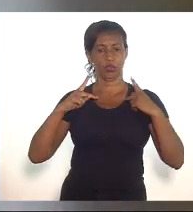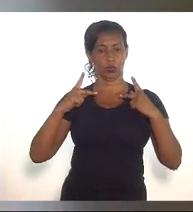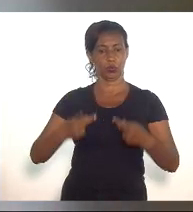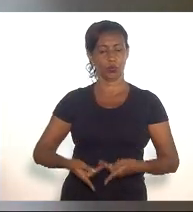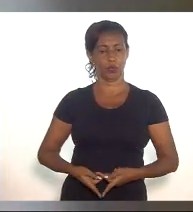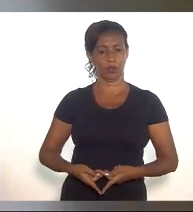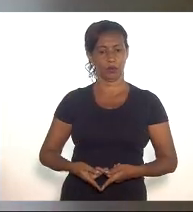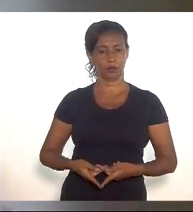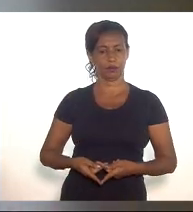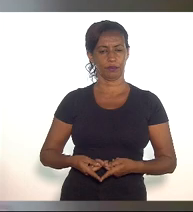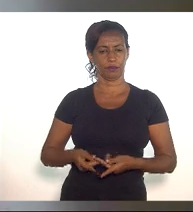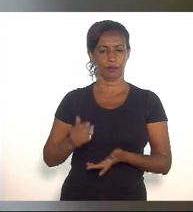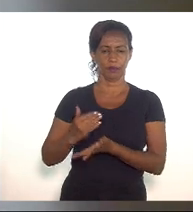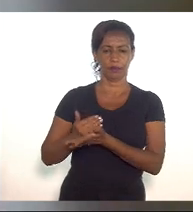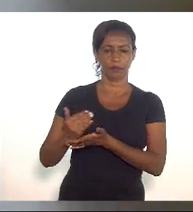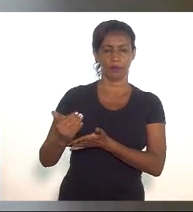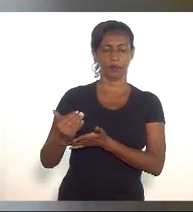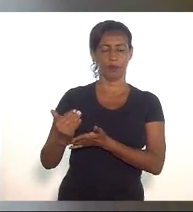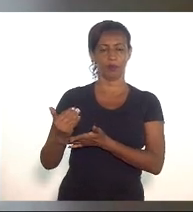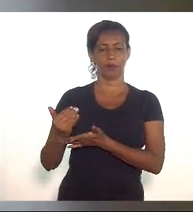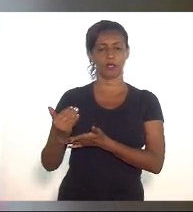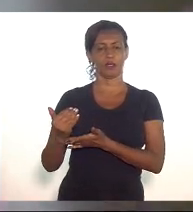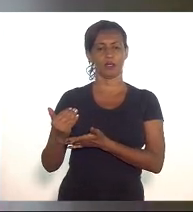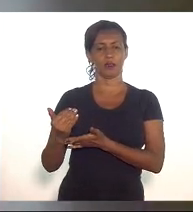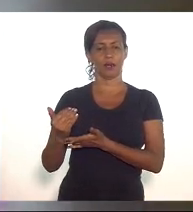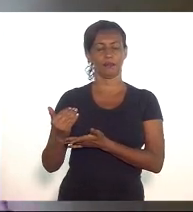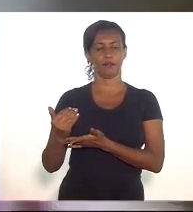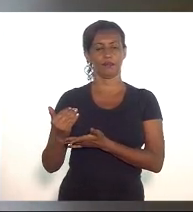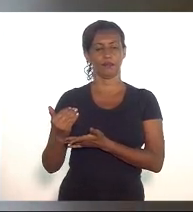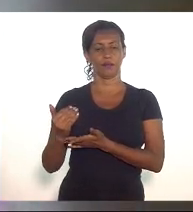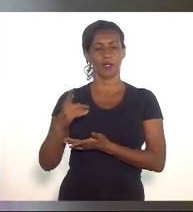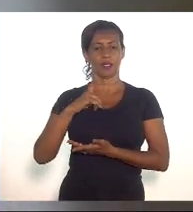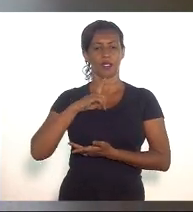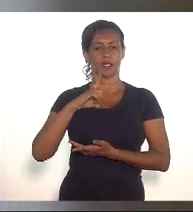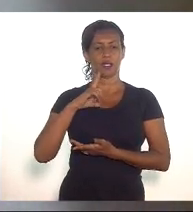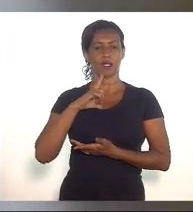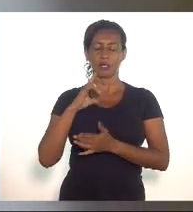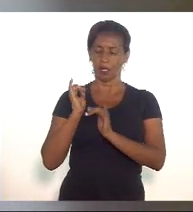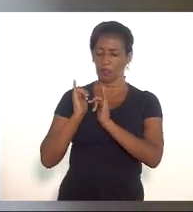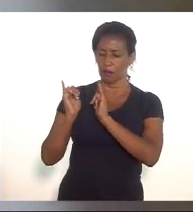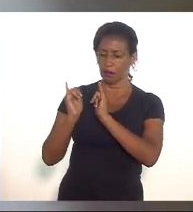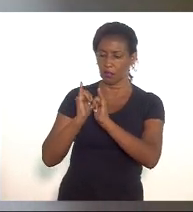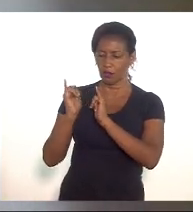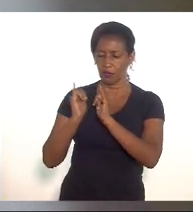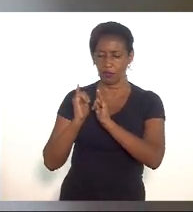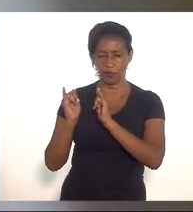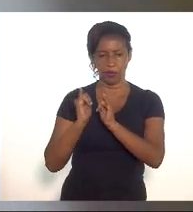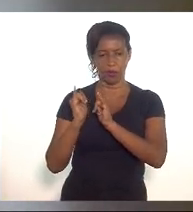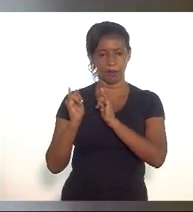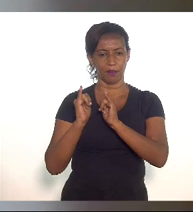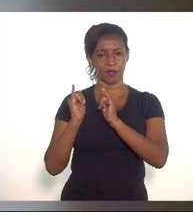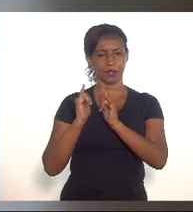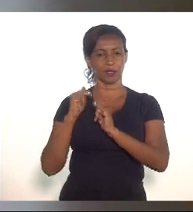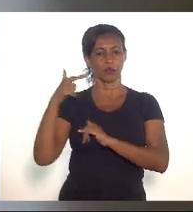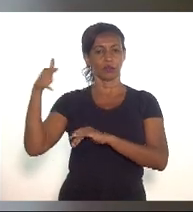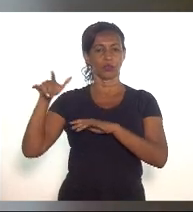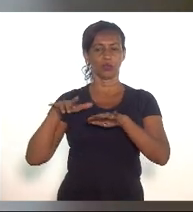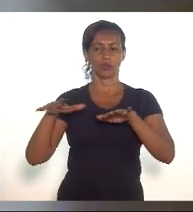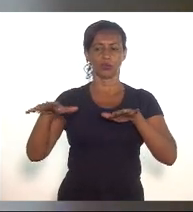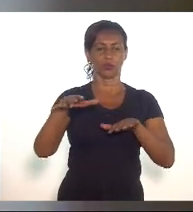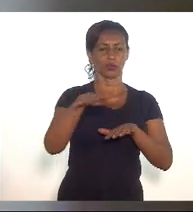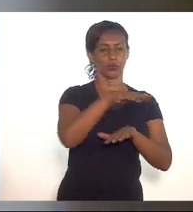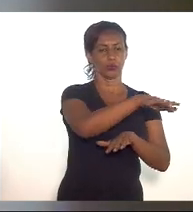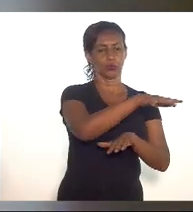desse tripé, começar a fazer as interfaces e colher elementos para esse planejamento provenientes das outras áreas da